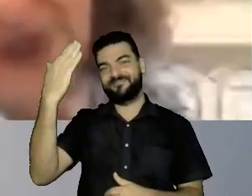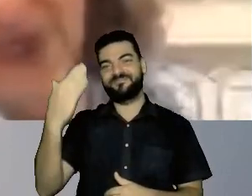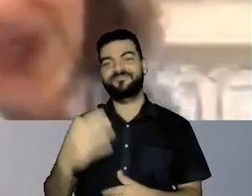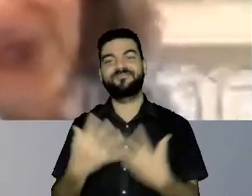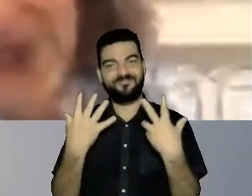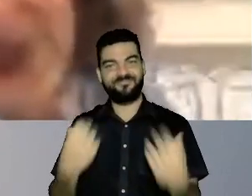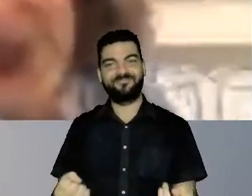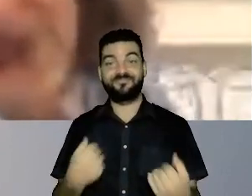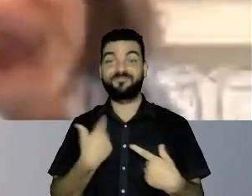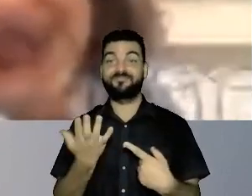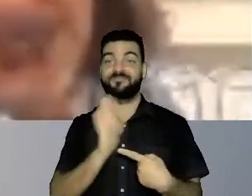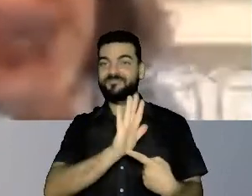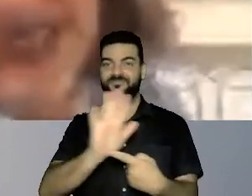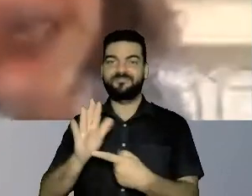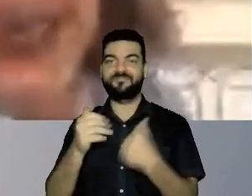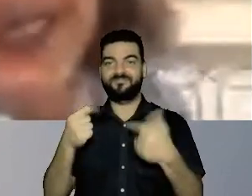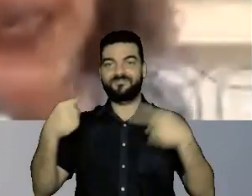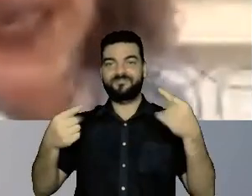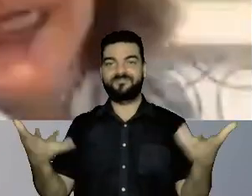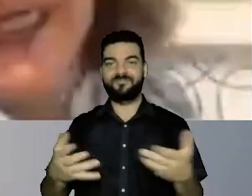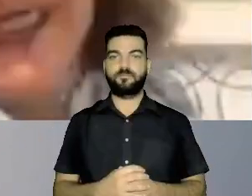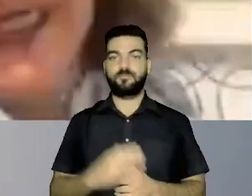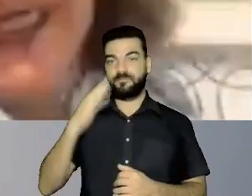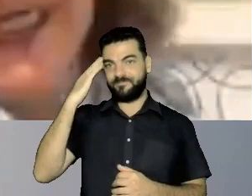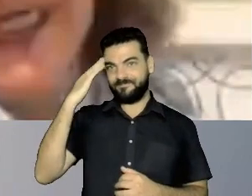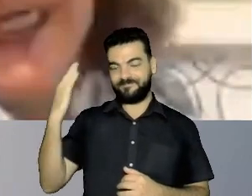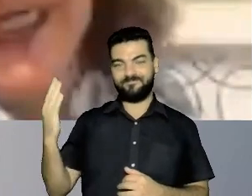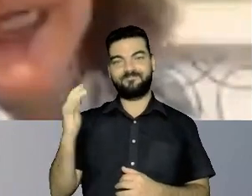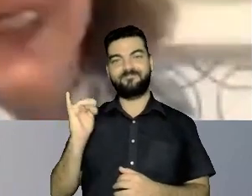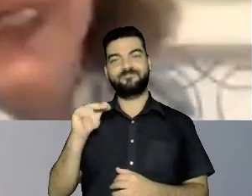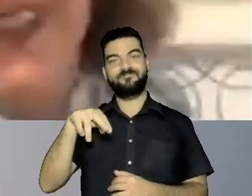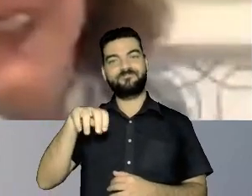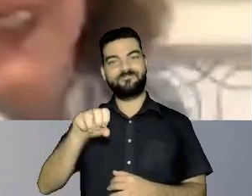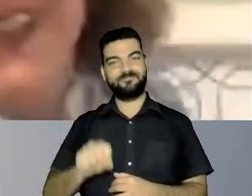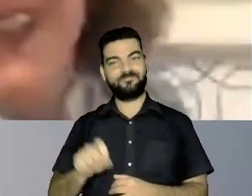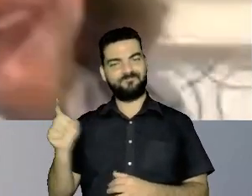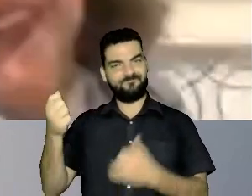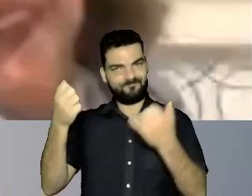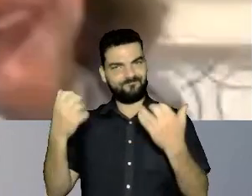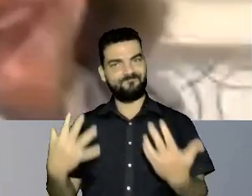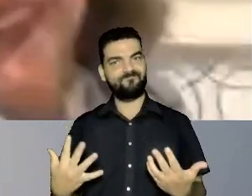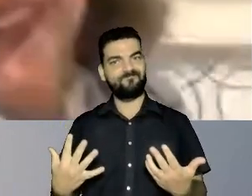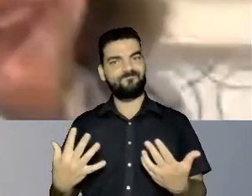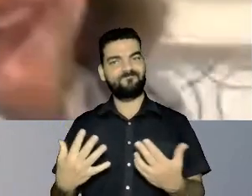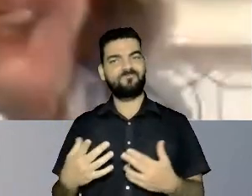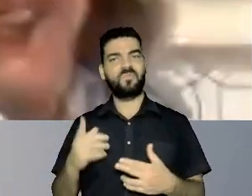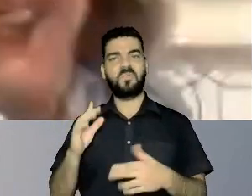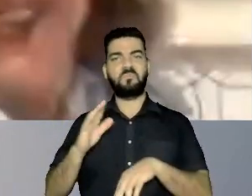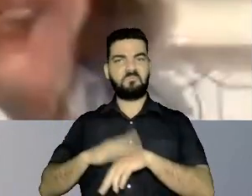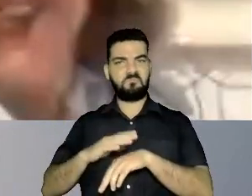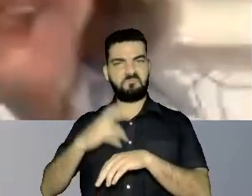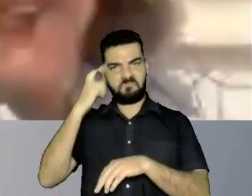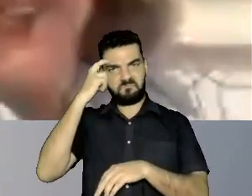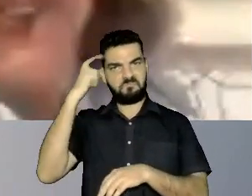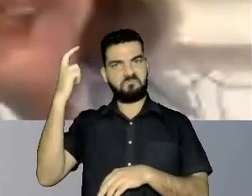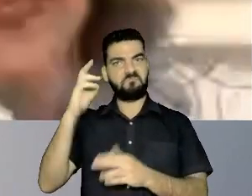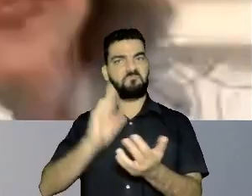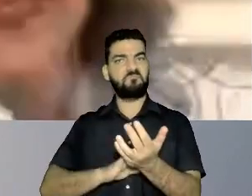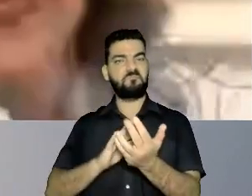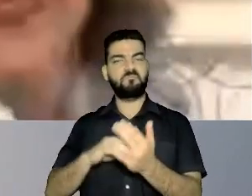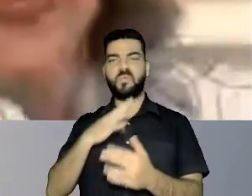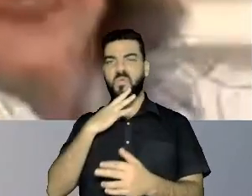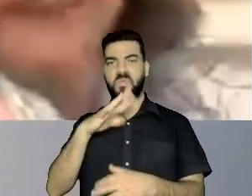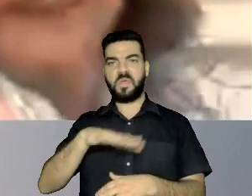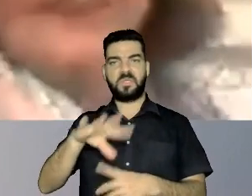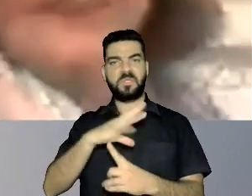ter contribuído para o debate. Doutora Inês, muito obrigada pelas suas palavras, né,